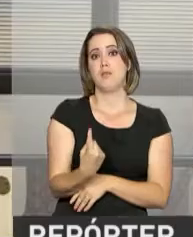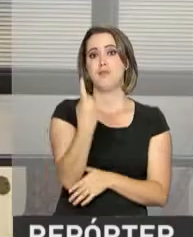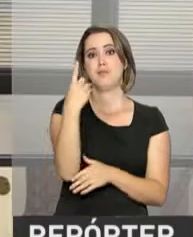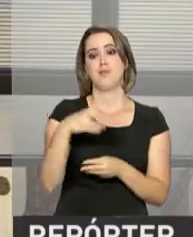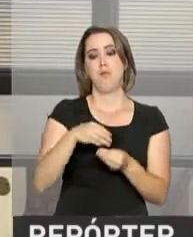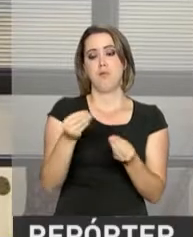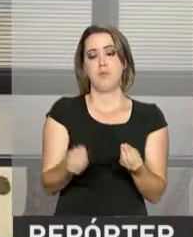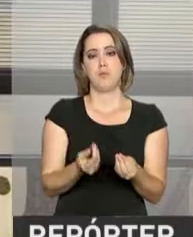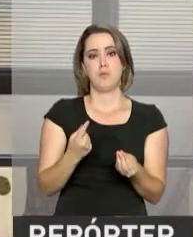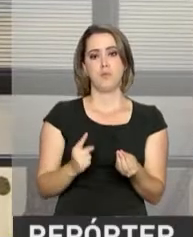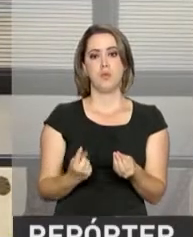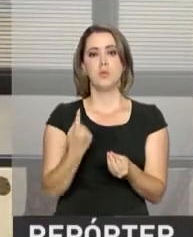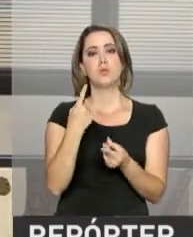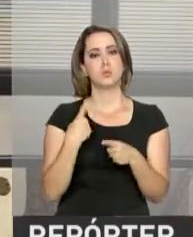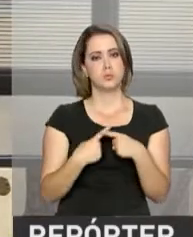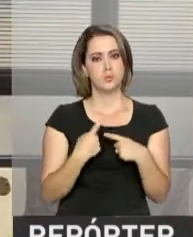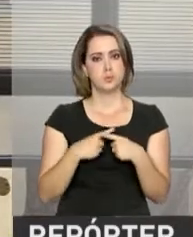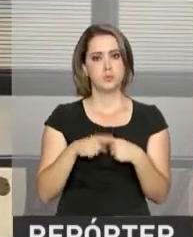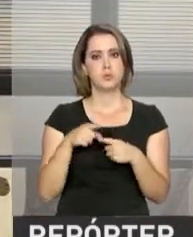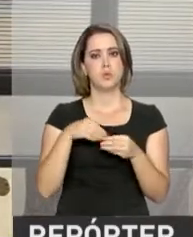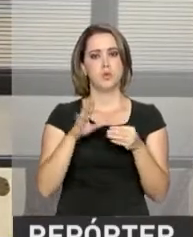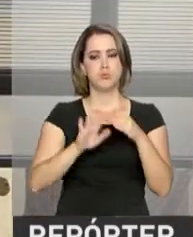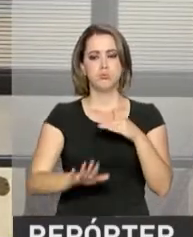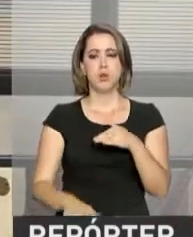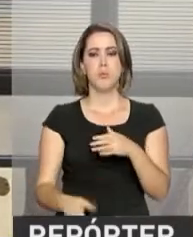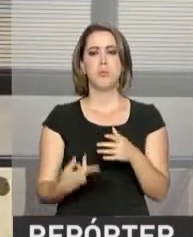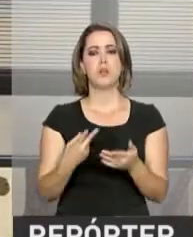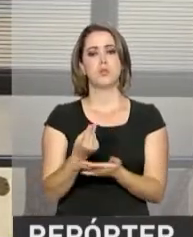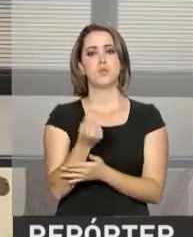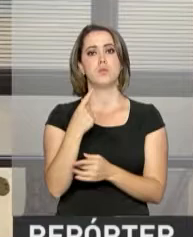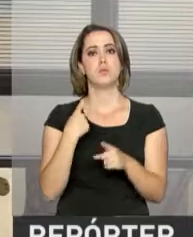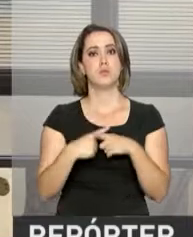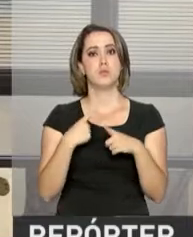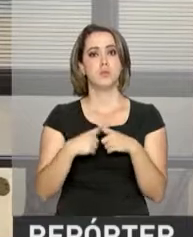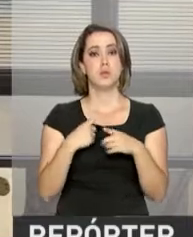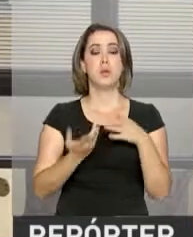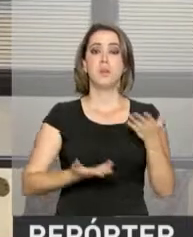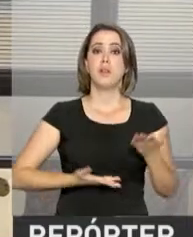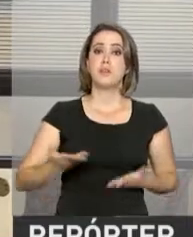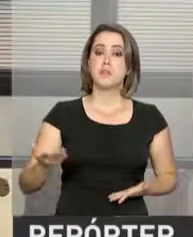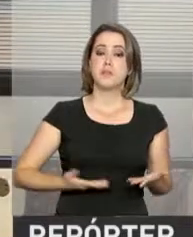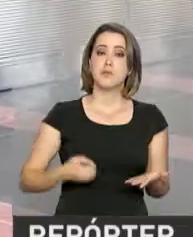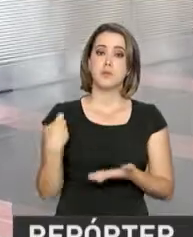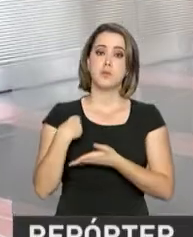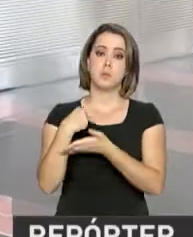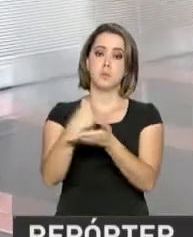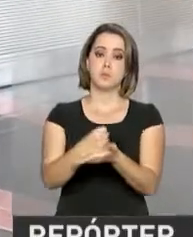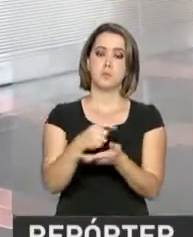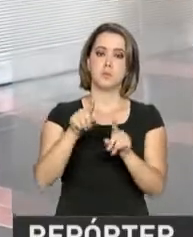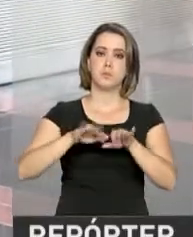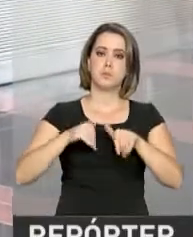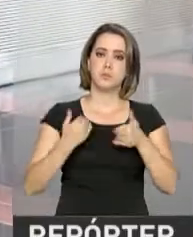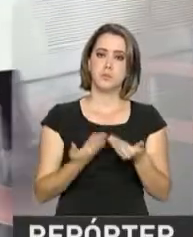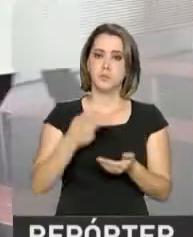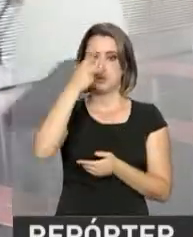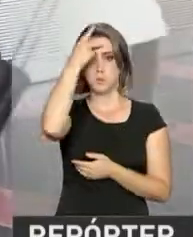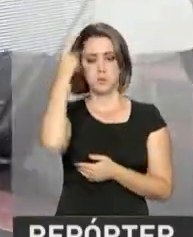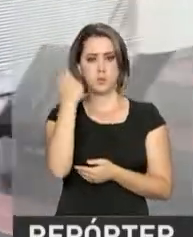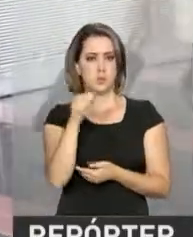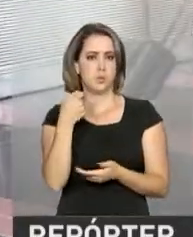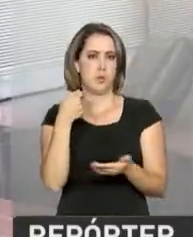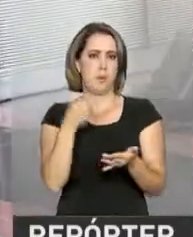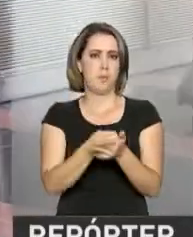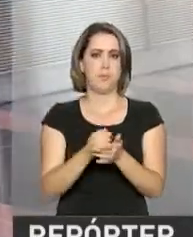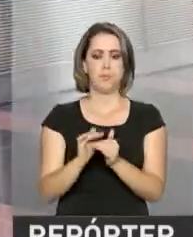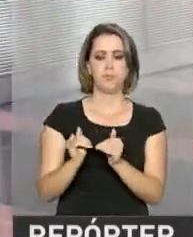passagem. Uma das razões para os baixos preços é que essas companhias cobram por serviço que oferecem. Assim, os clientes não pagam a